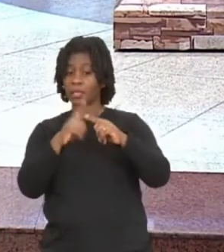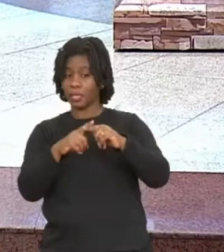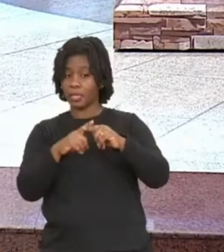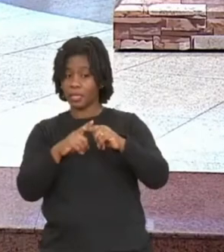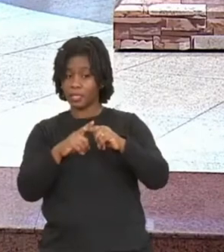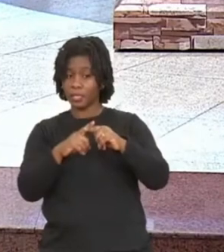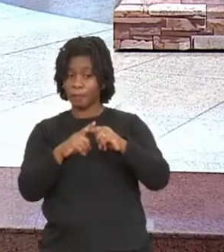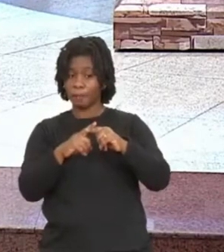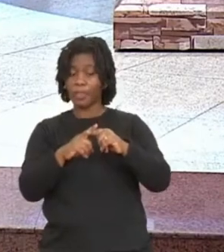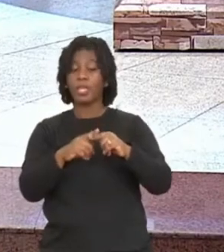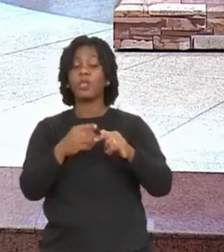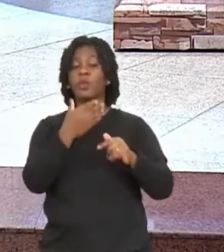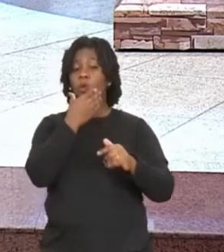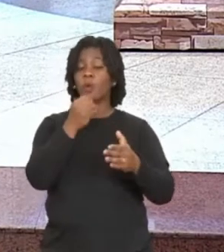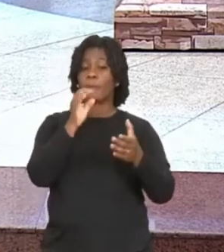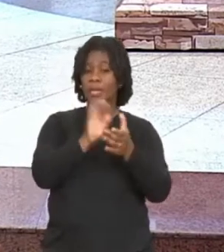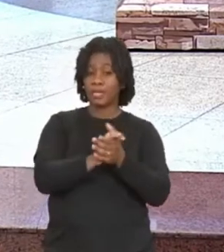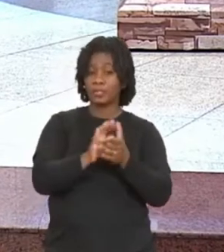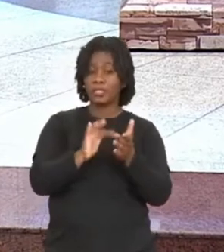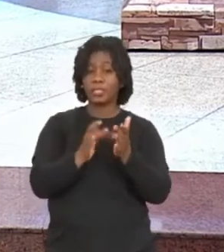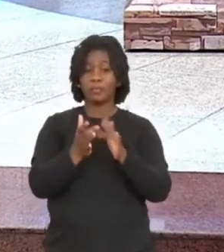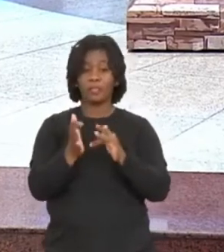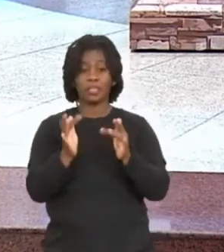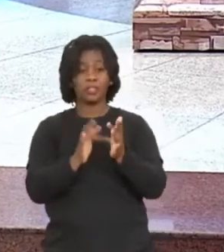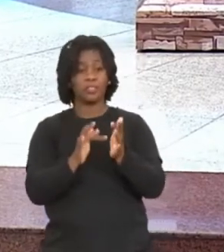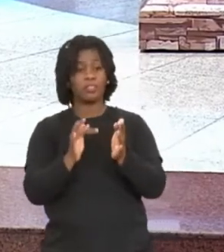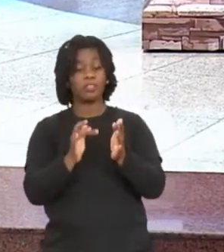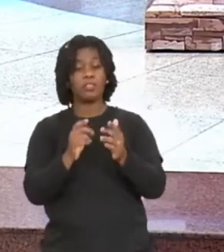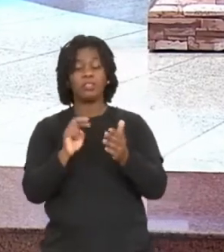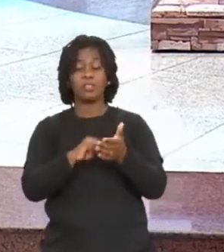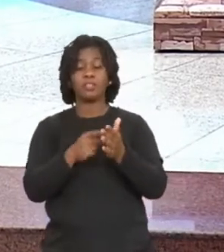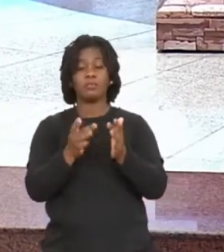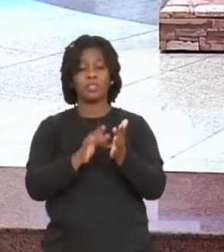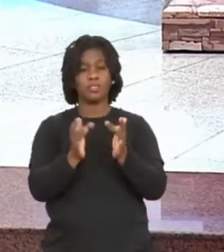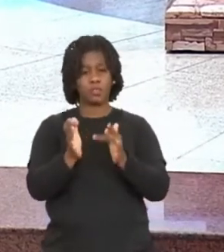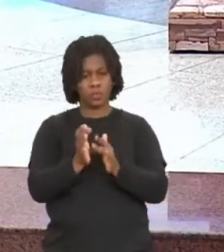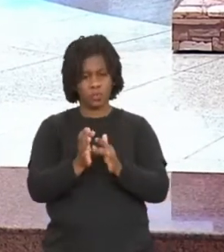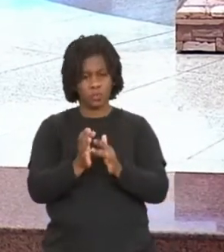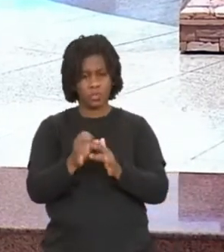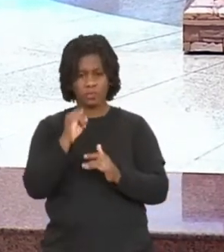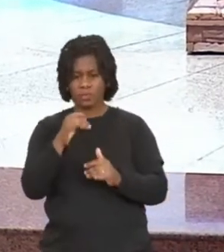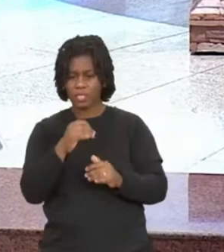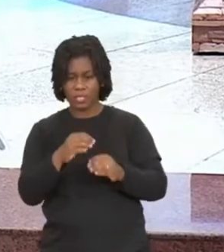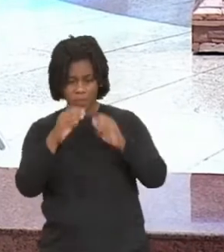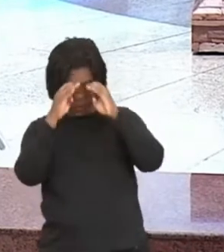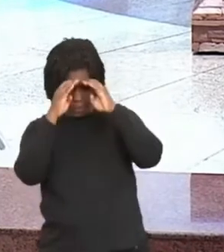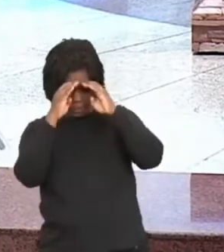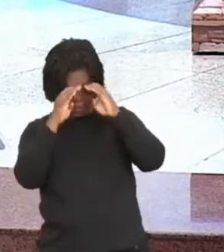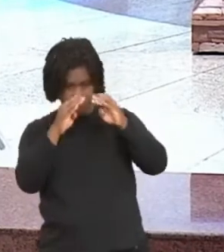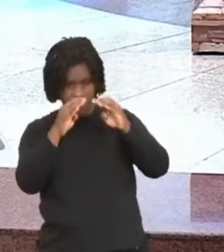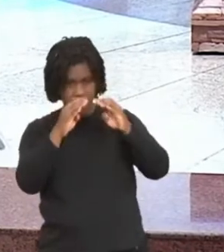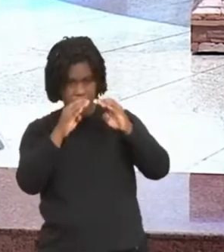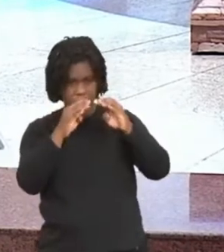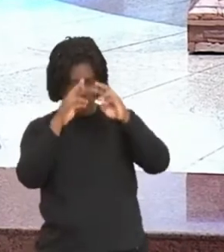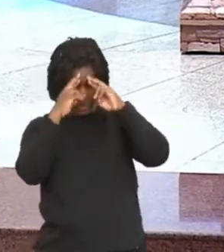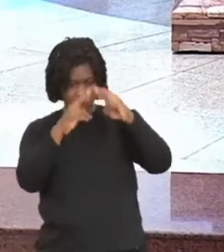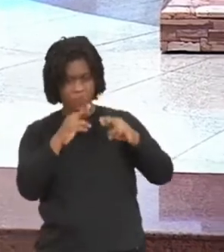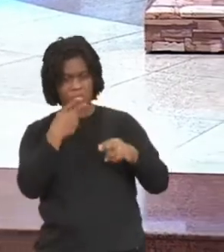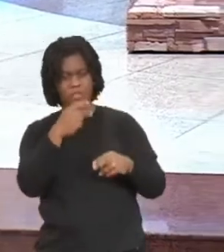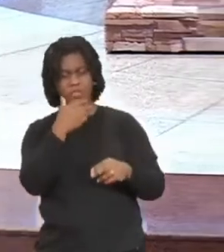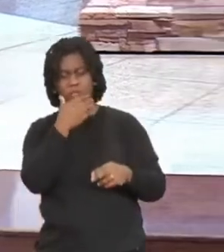Se você não respeita seu marido, então a sua conversão é mentirosa. A sua conversão é